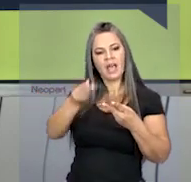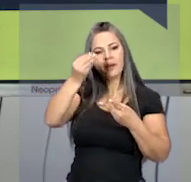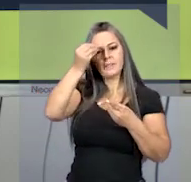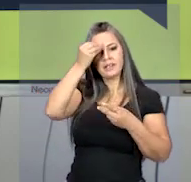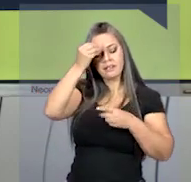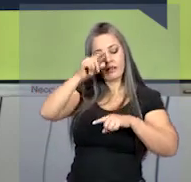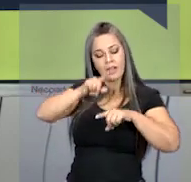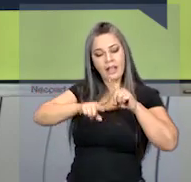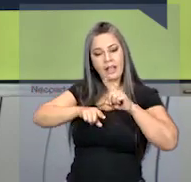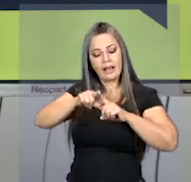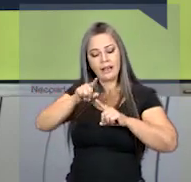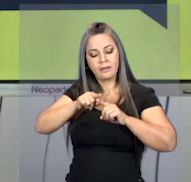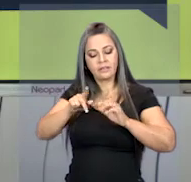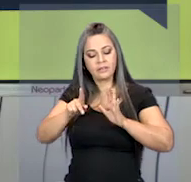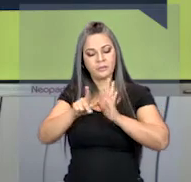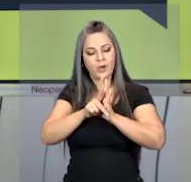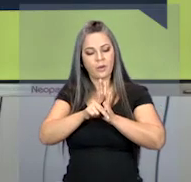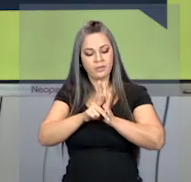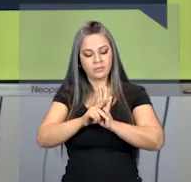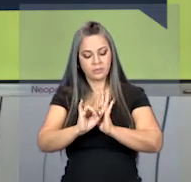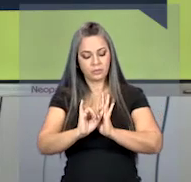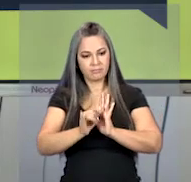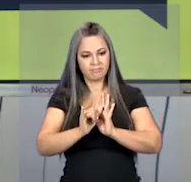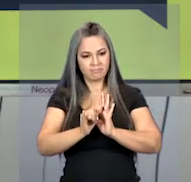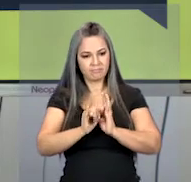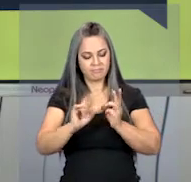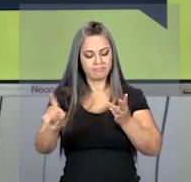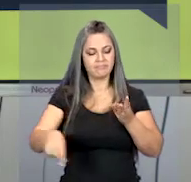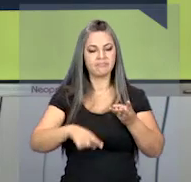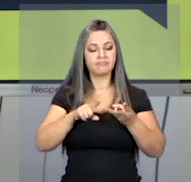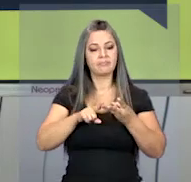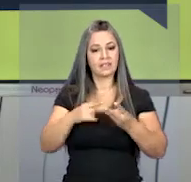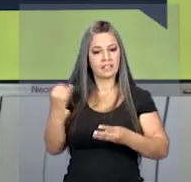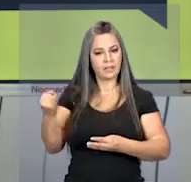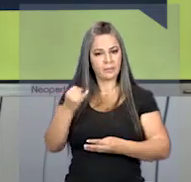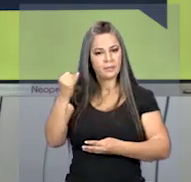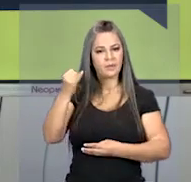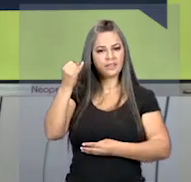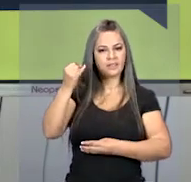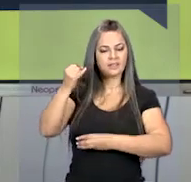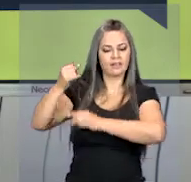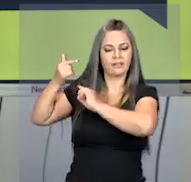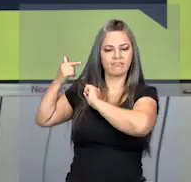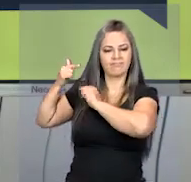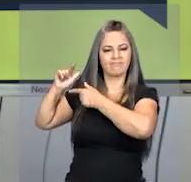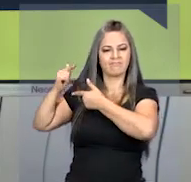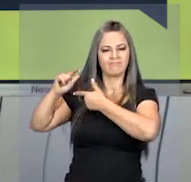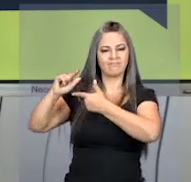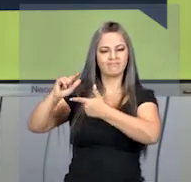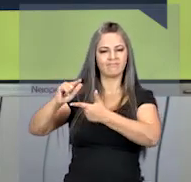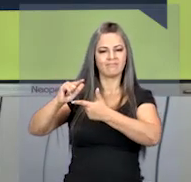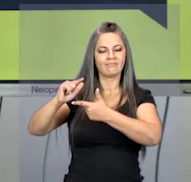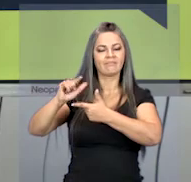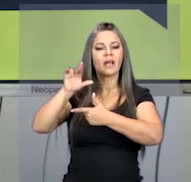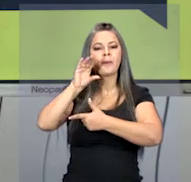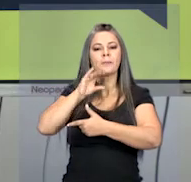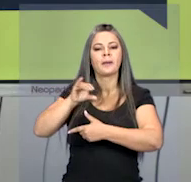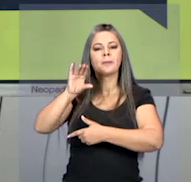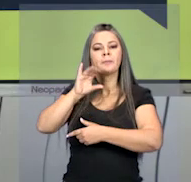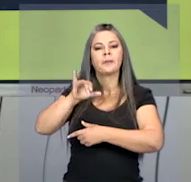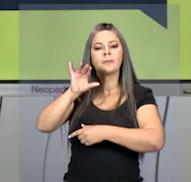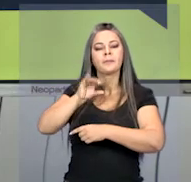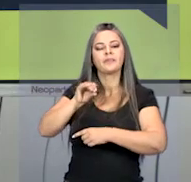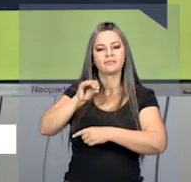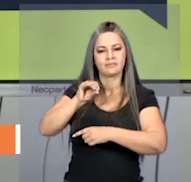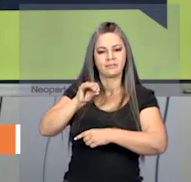né? A importância da tradição oral. Pense um pouquinho comigo. Se não houvesse